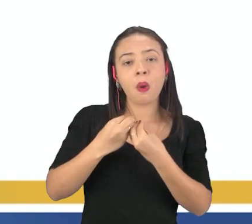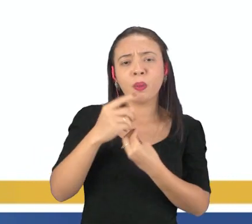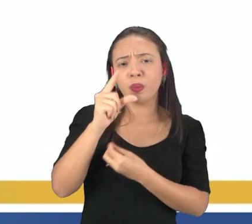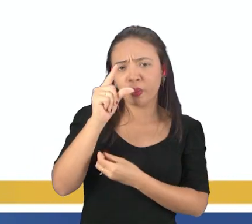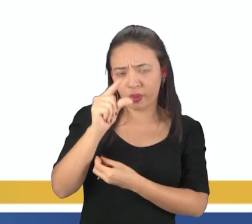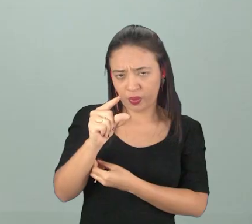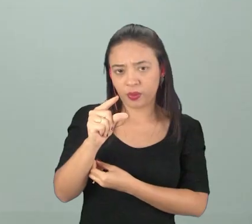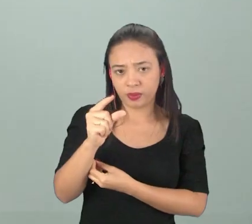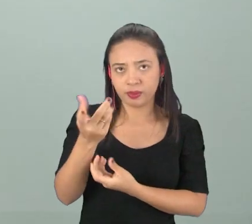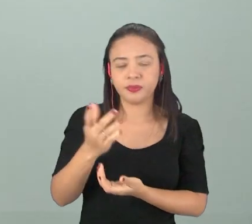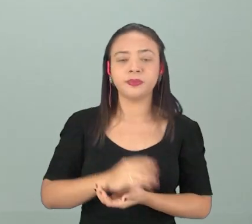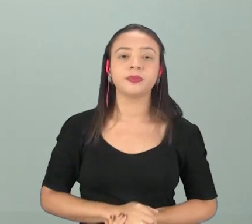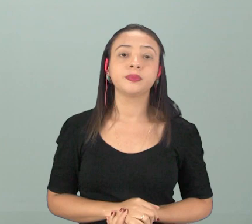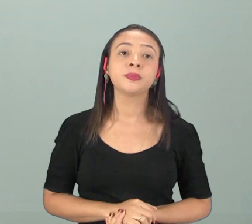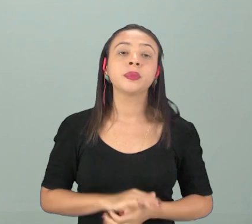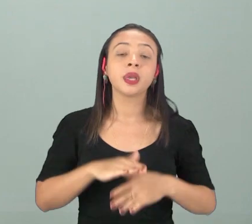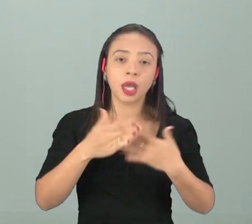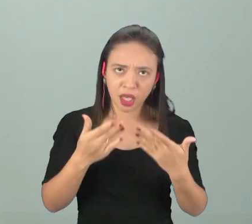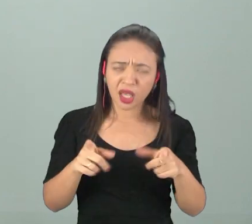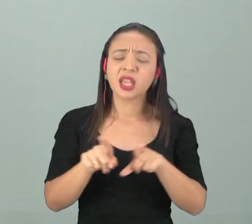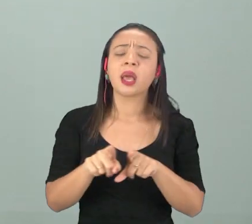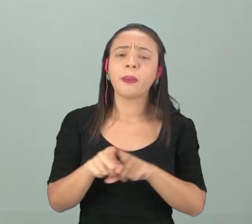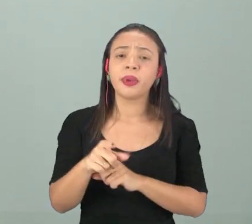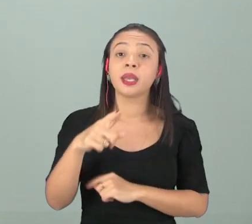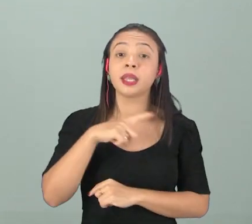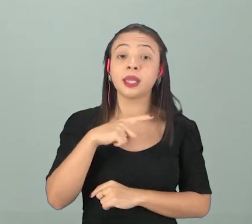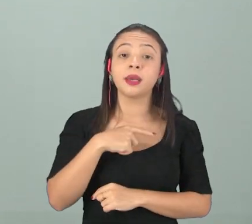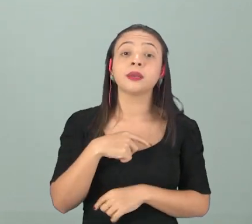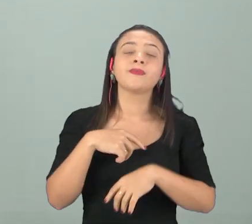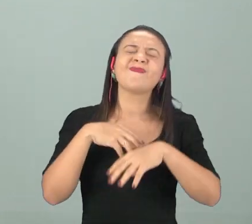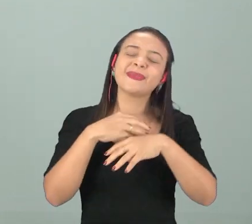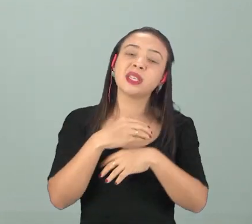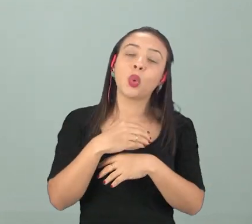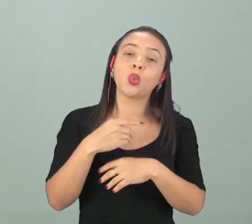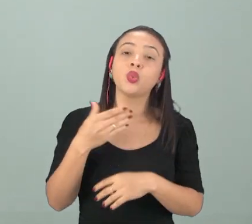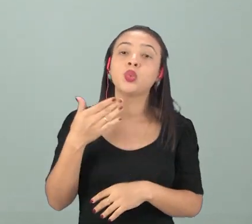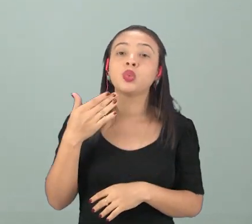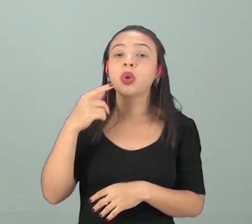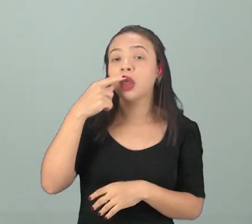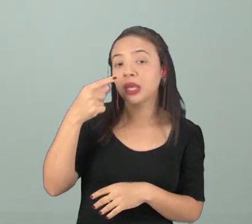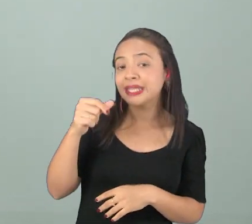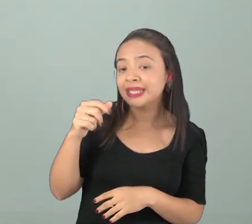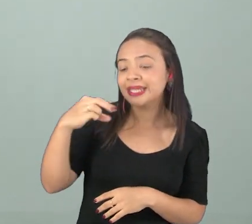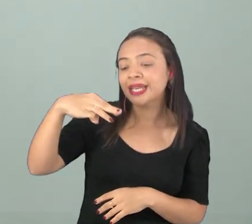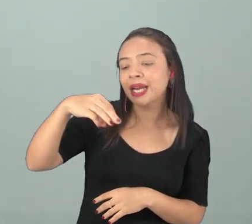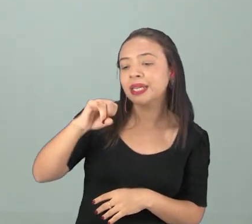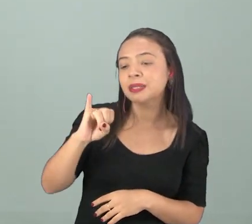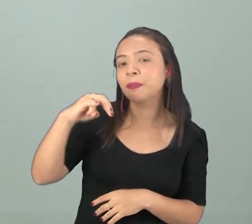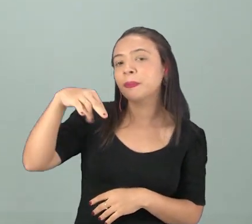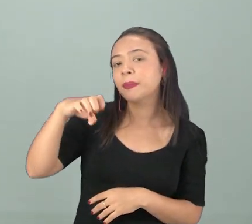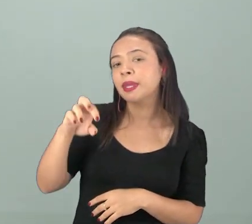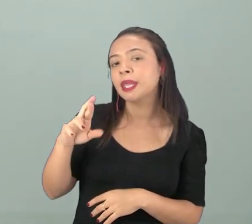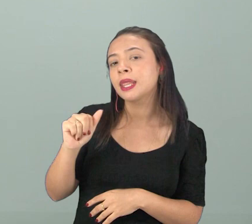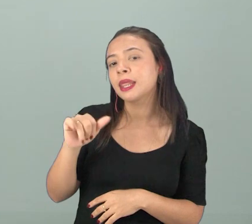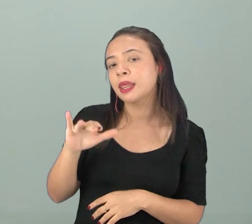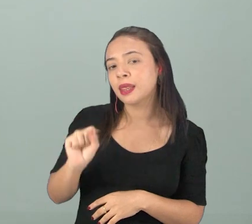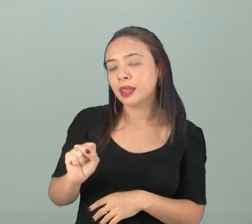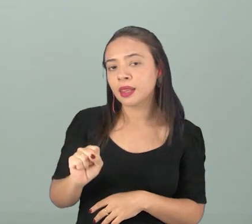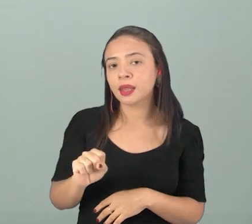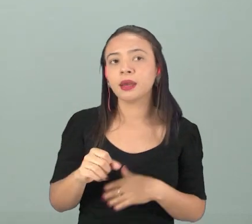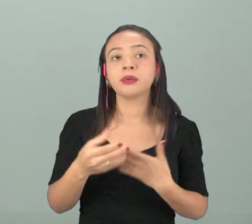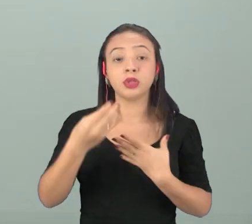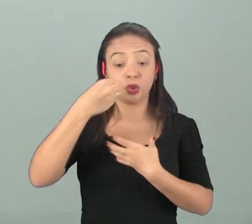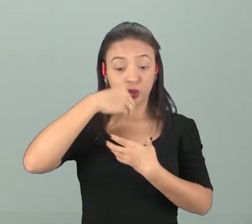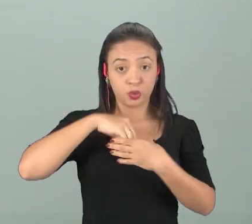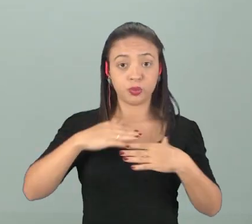em uma quantidade bem menor. E nesse caso também entram aí os sais minerais, Lá dentro